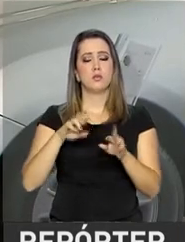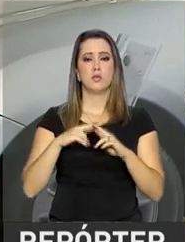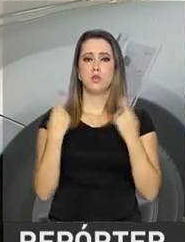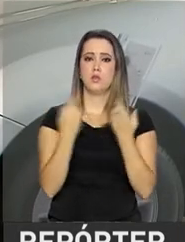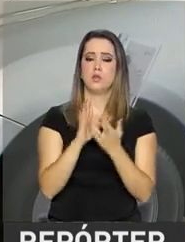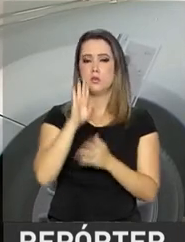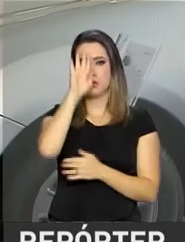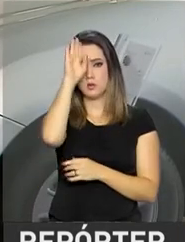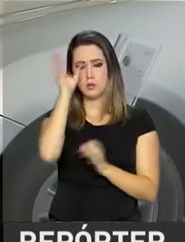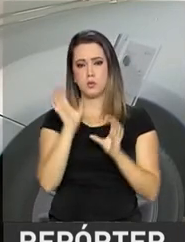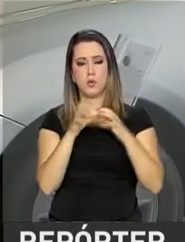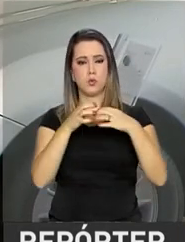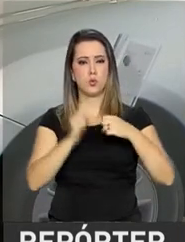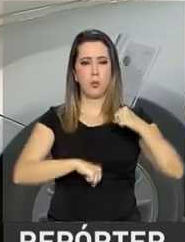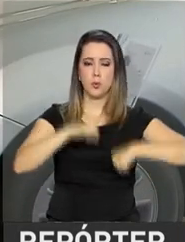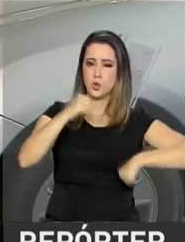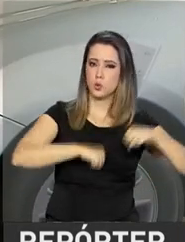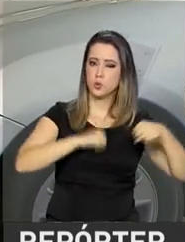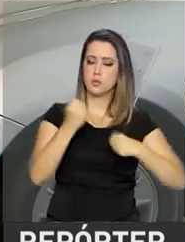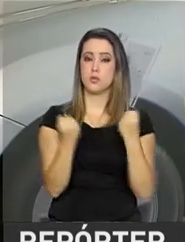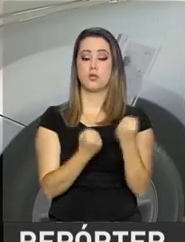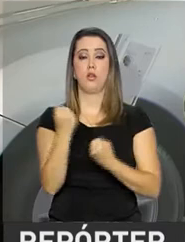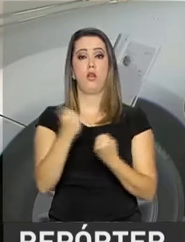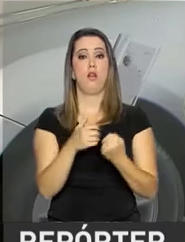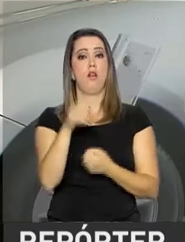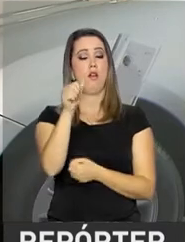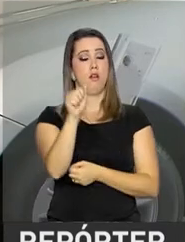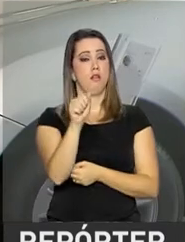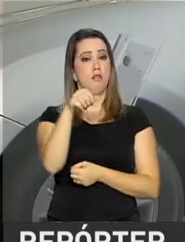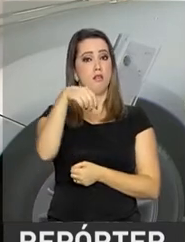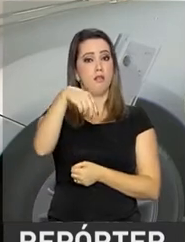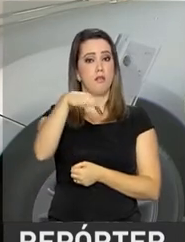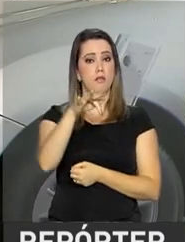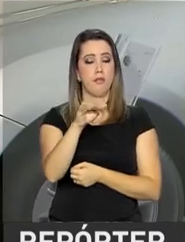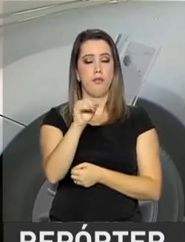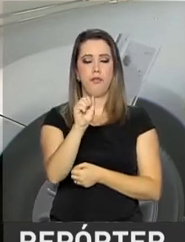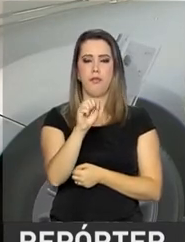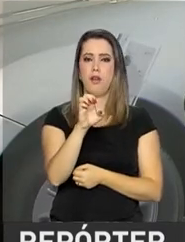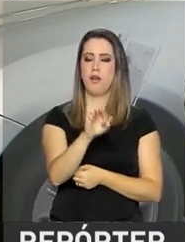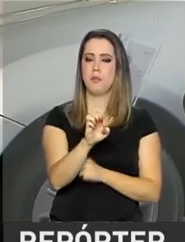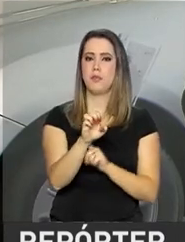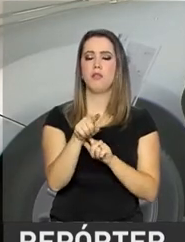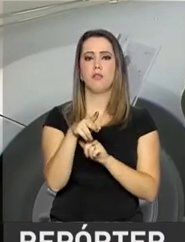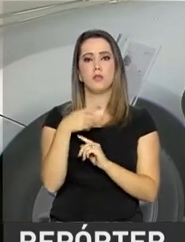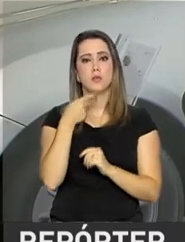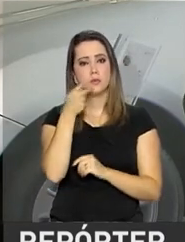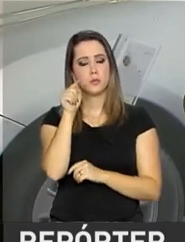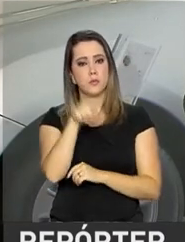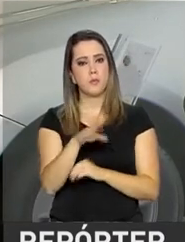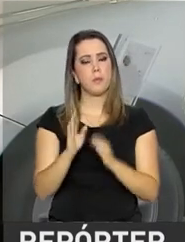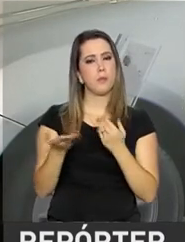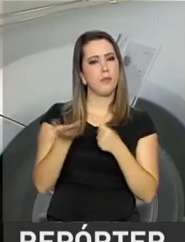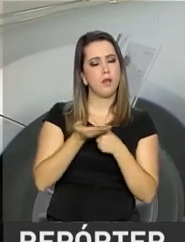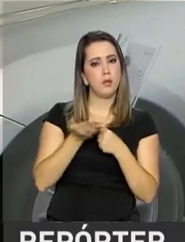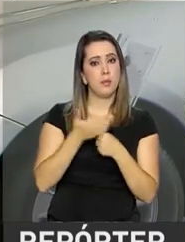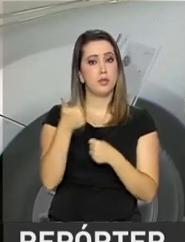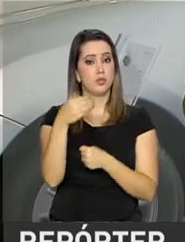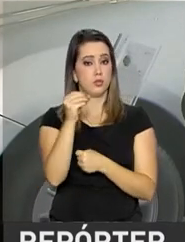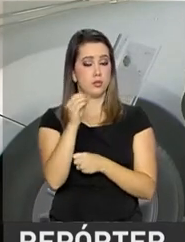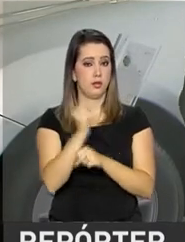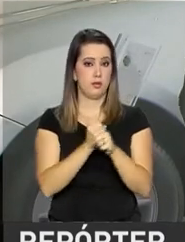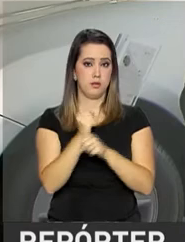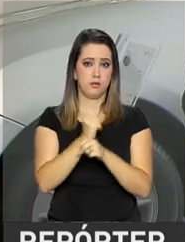montadoras do país anfavea estima que a produção de veículos em janeiro ficou na média dos últimos 10 anos